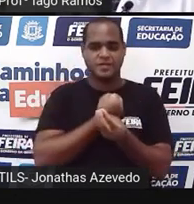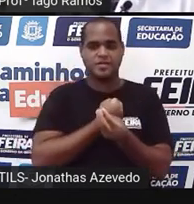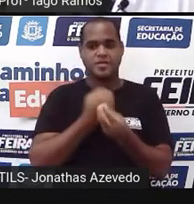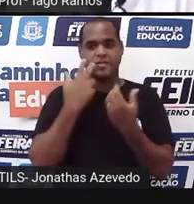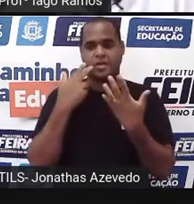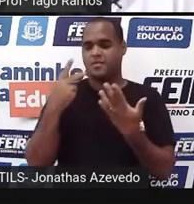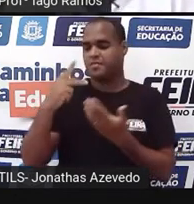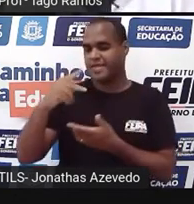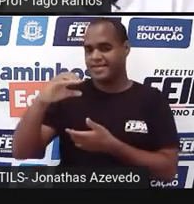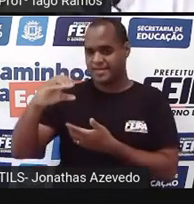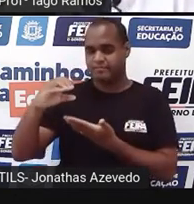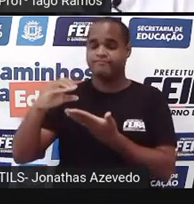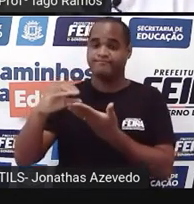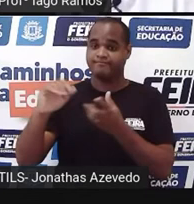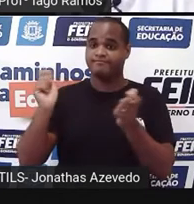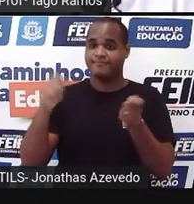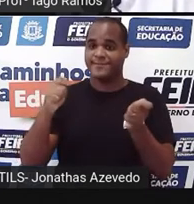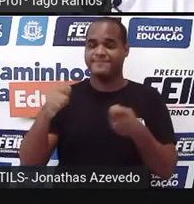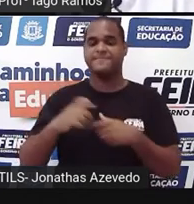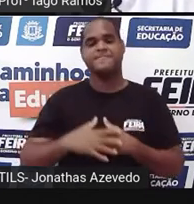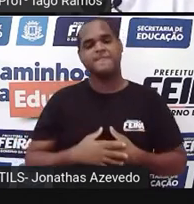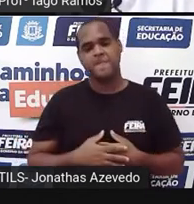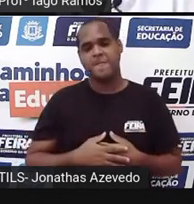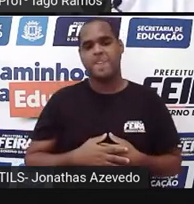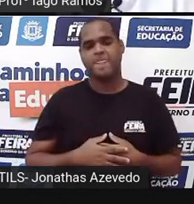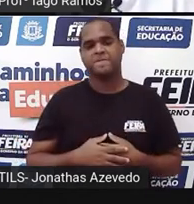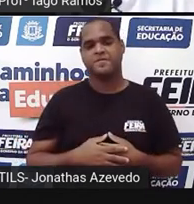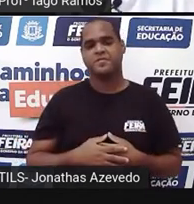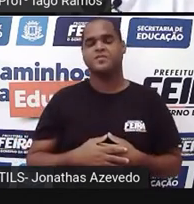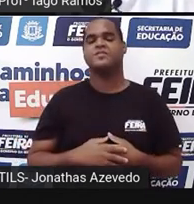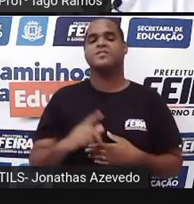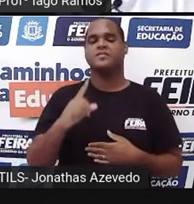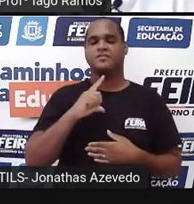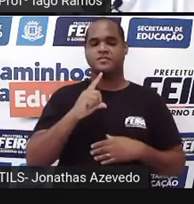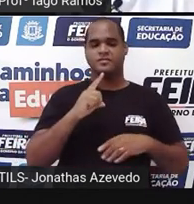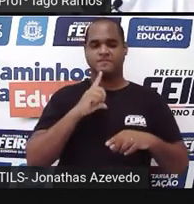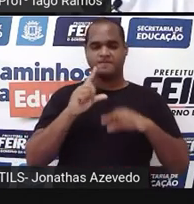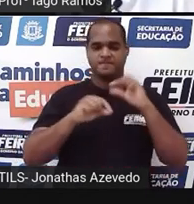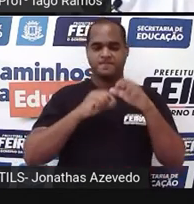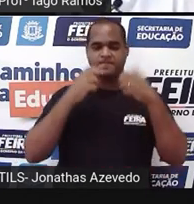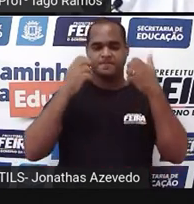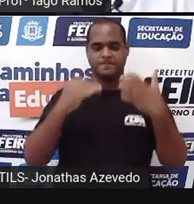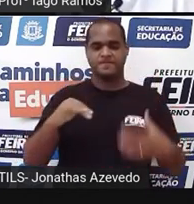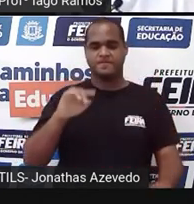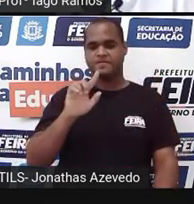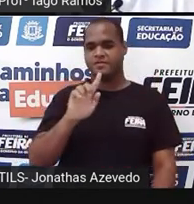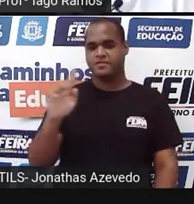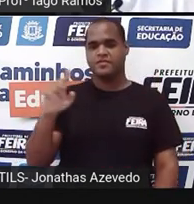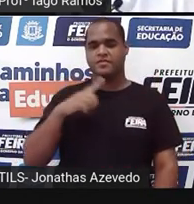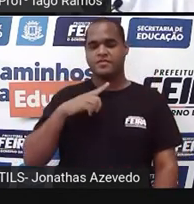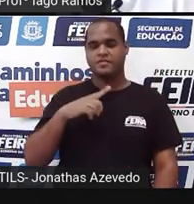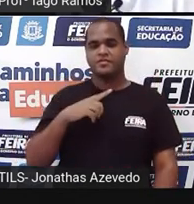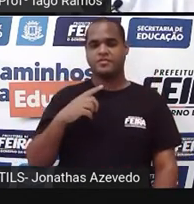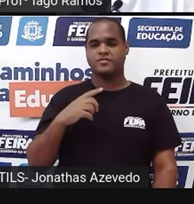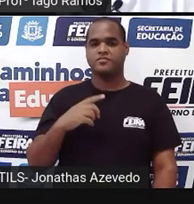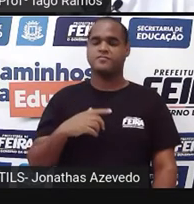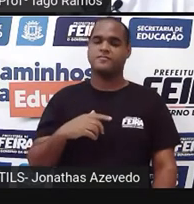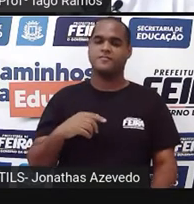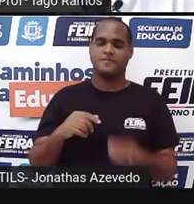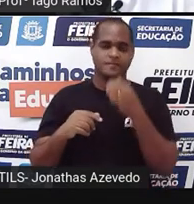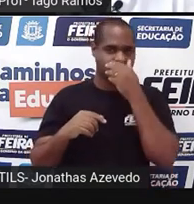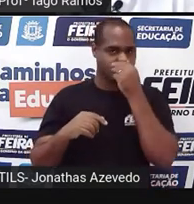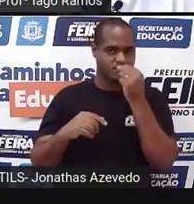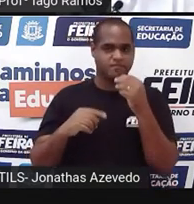ela no plano cartesiano ó na forma de uma reta o gráfico de uma equação do primeiro grau com duas